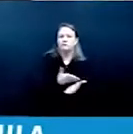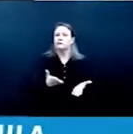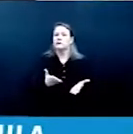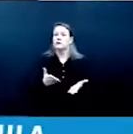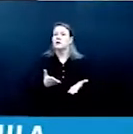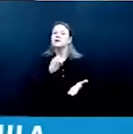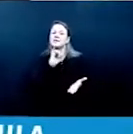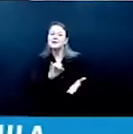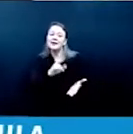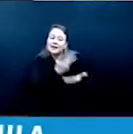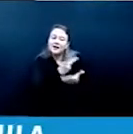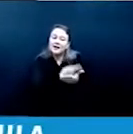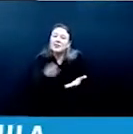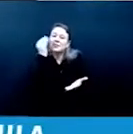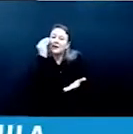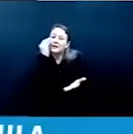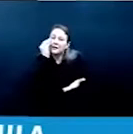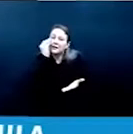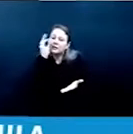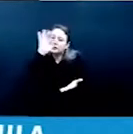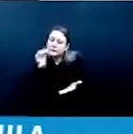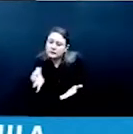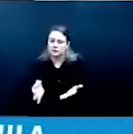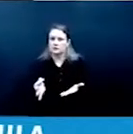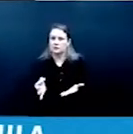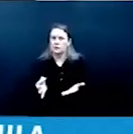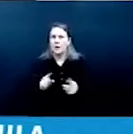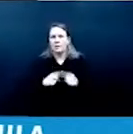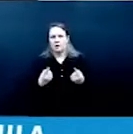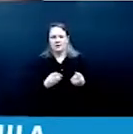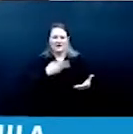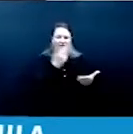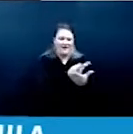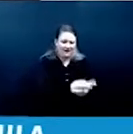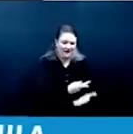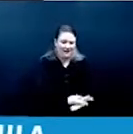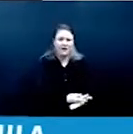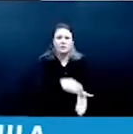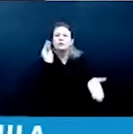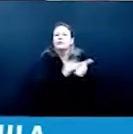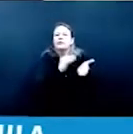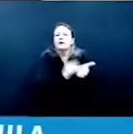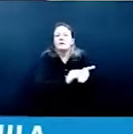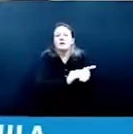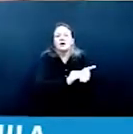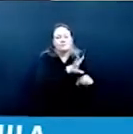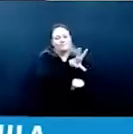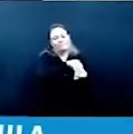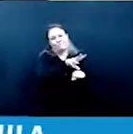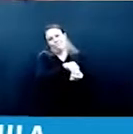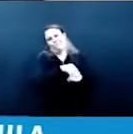fazer o certo. A outra é você errar por falta de conhecimento. Uhum. E o conhecimento vem com o estudo, com o preparo, com a família,